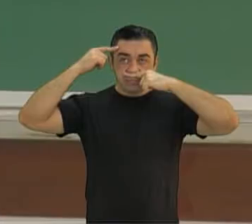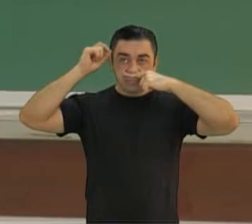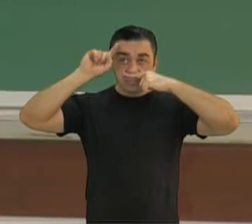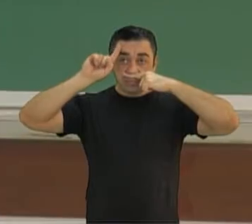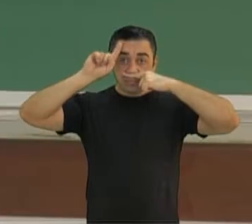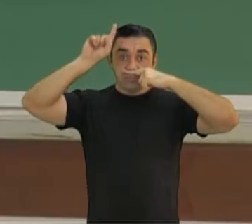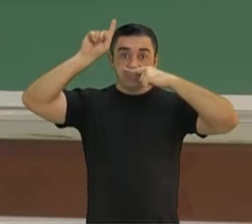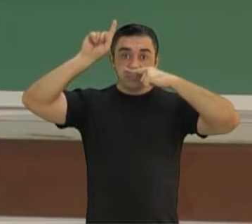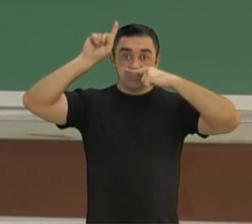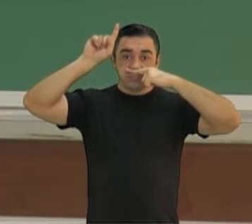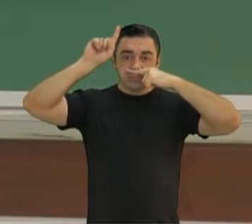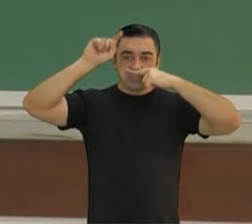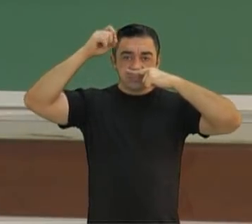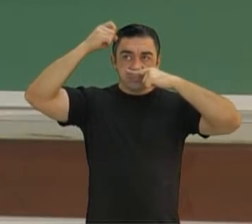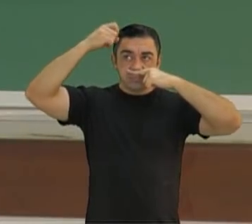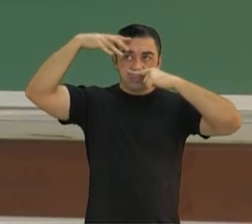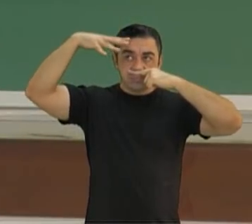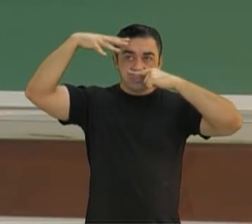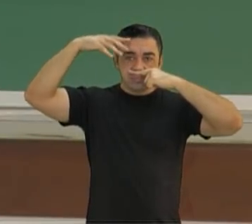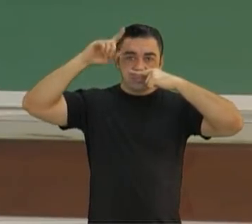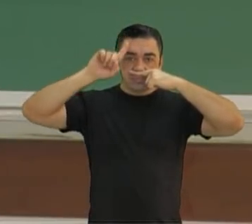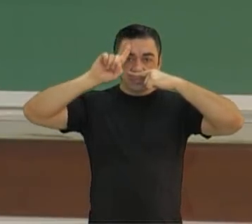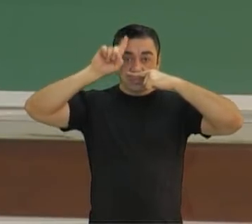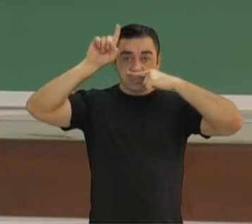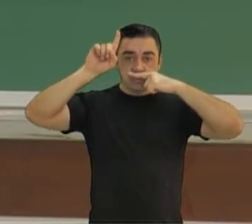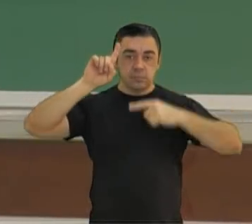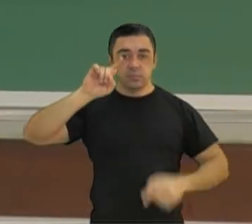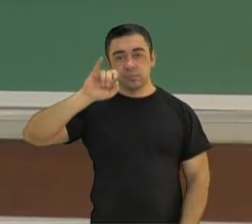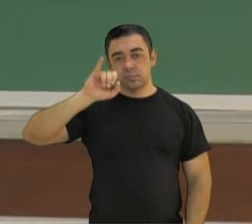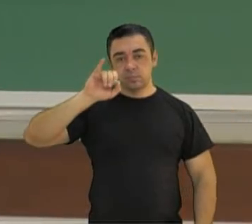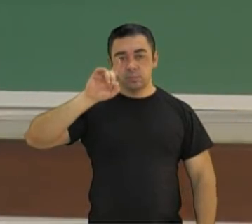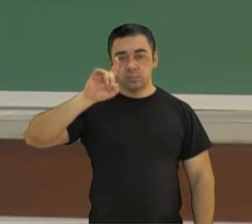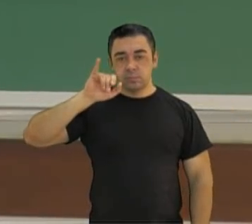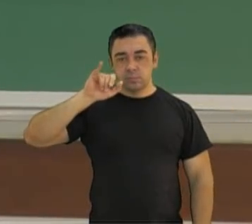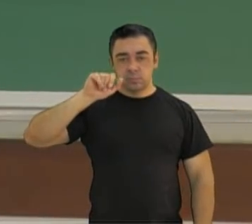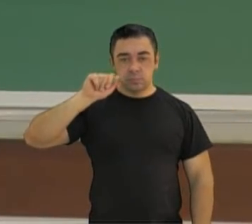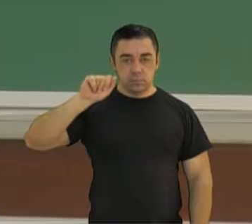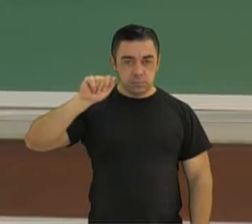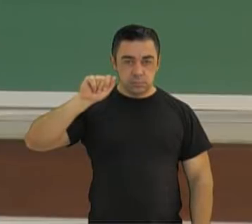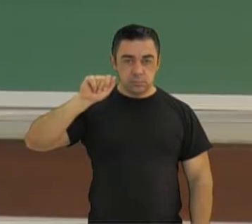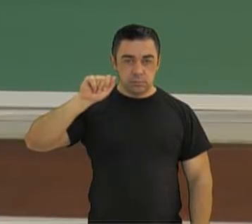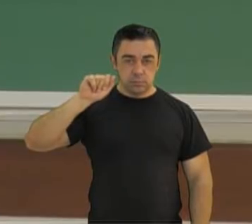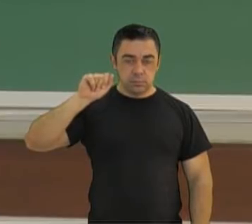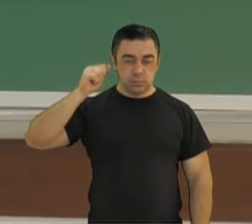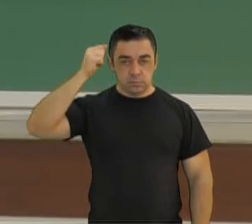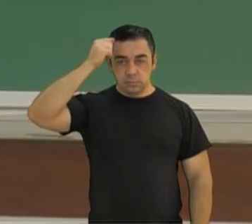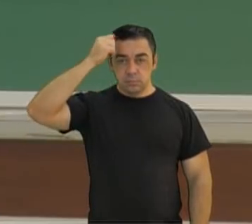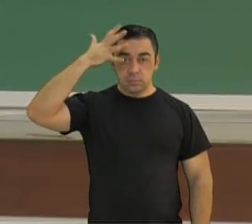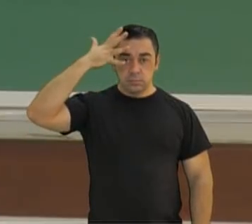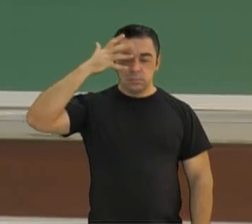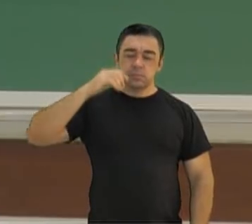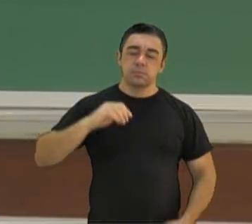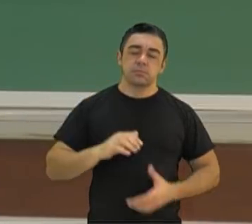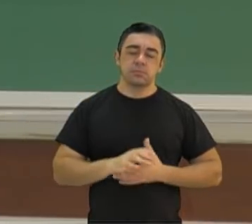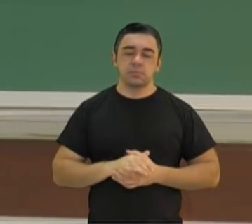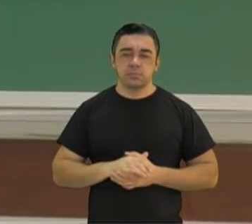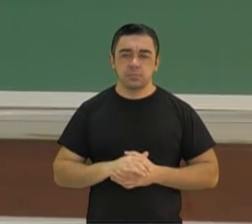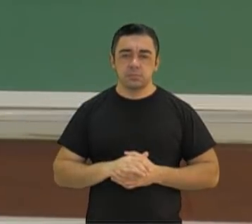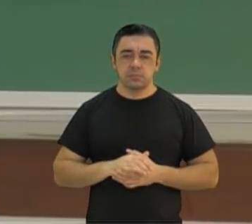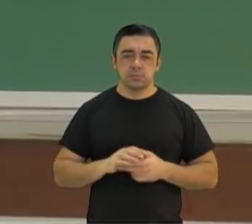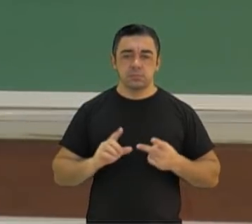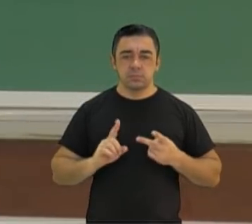uma lâmpada. Essa lâmpada representa iluminação, luz. E no último quadrinho,